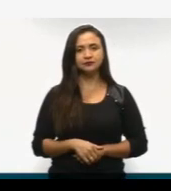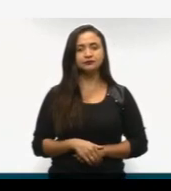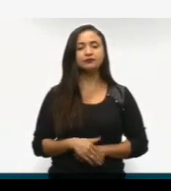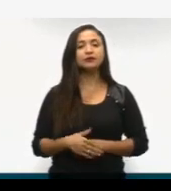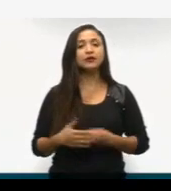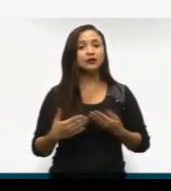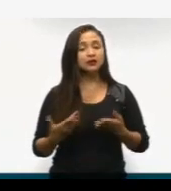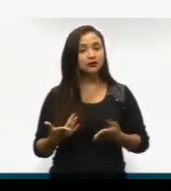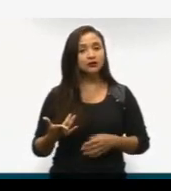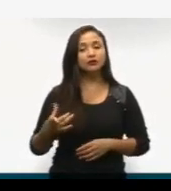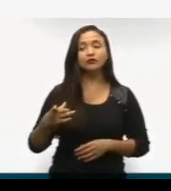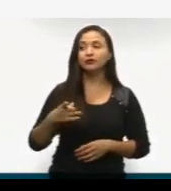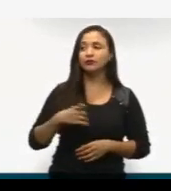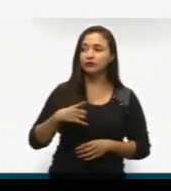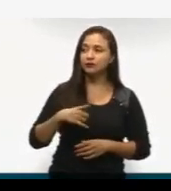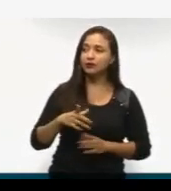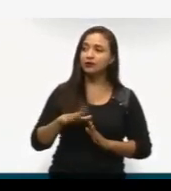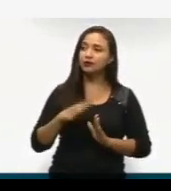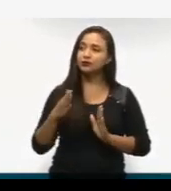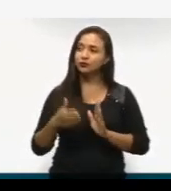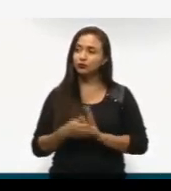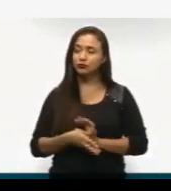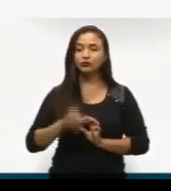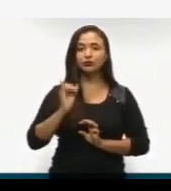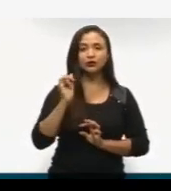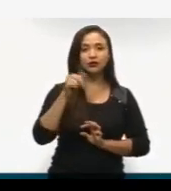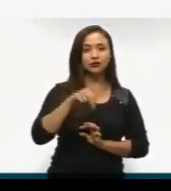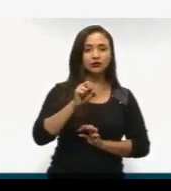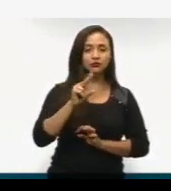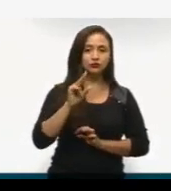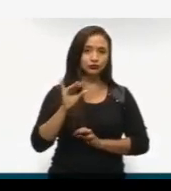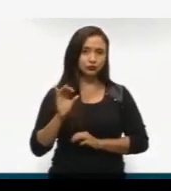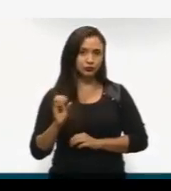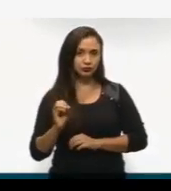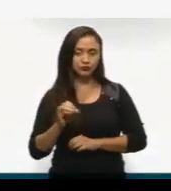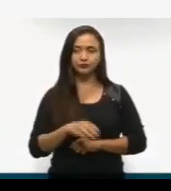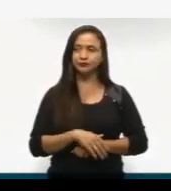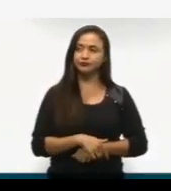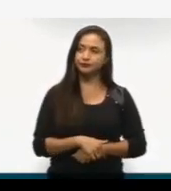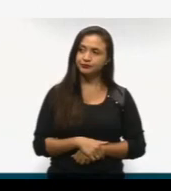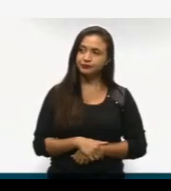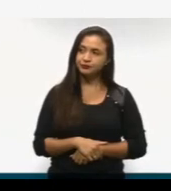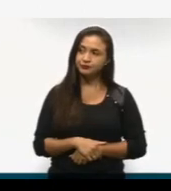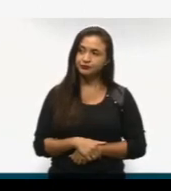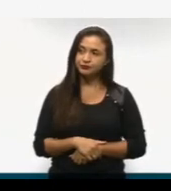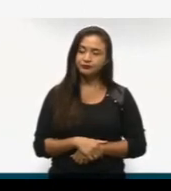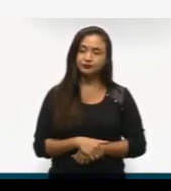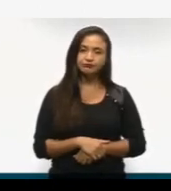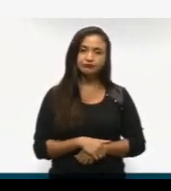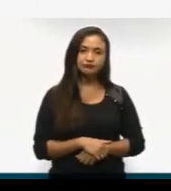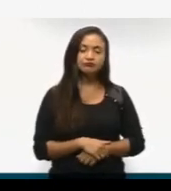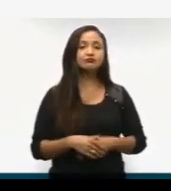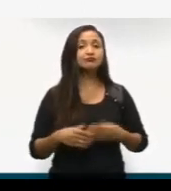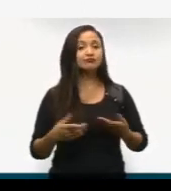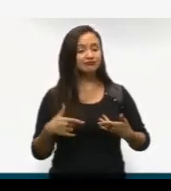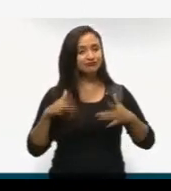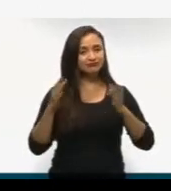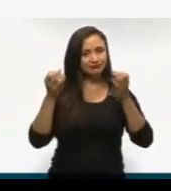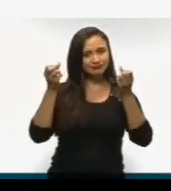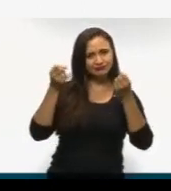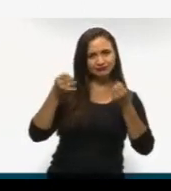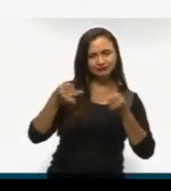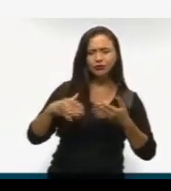Então, a gente tem também os insumos desonerados. Bom, é aquilo que o professor falou, né?